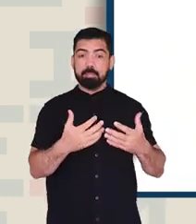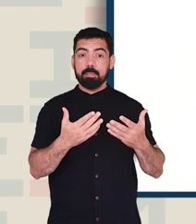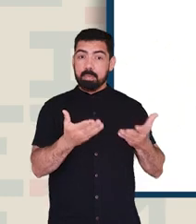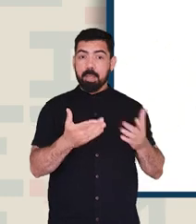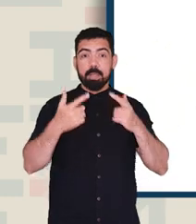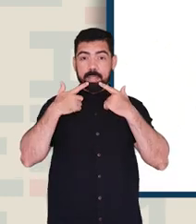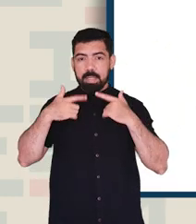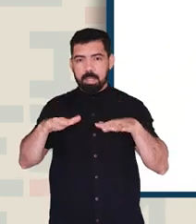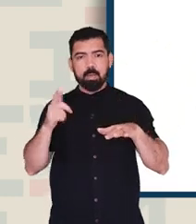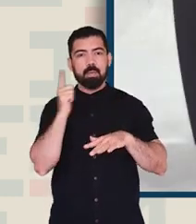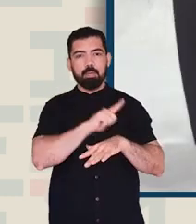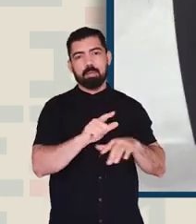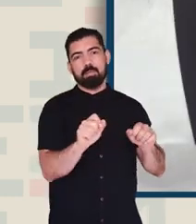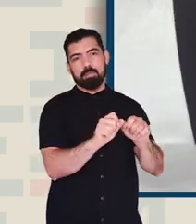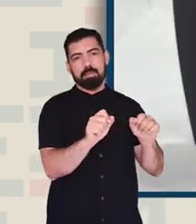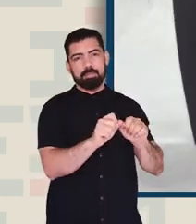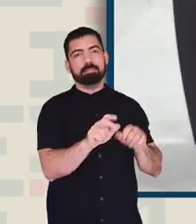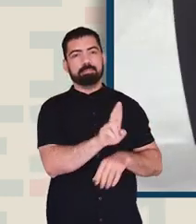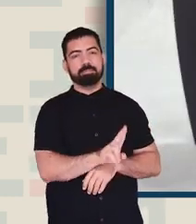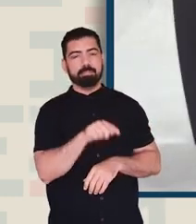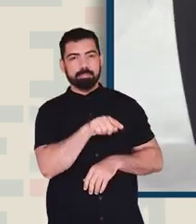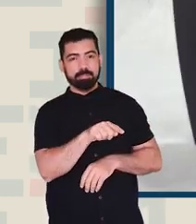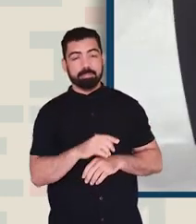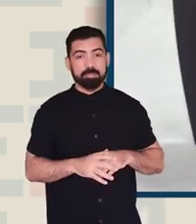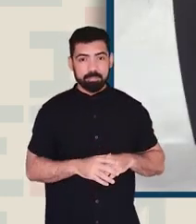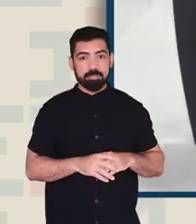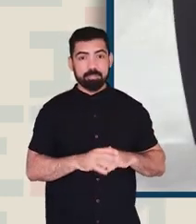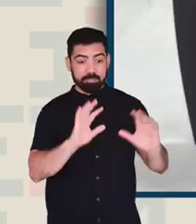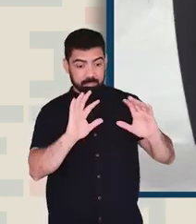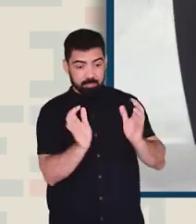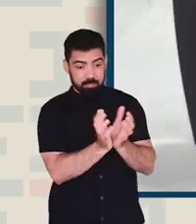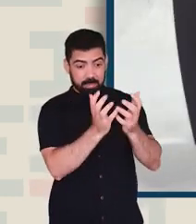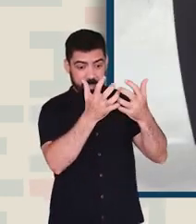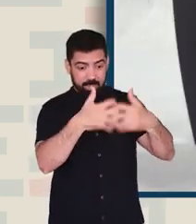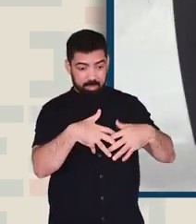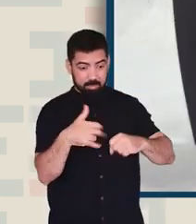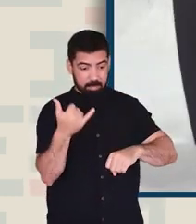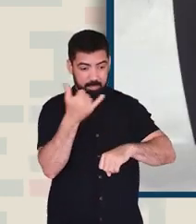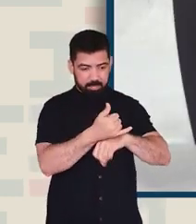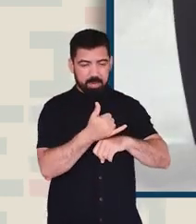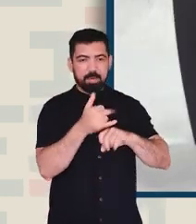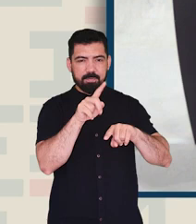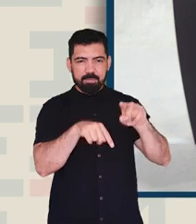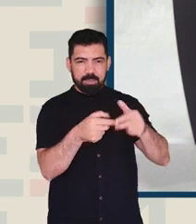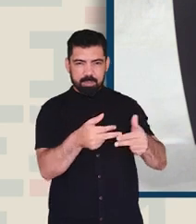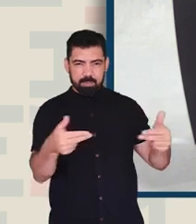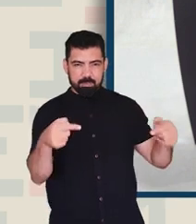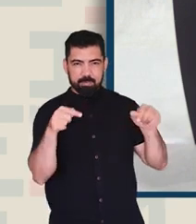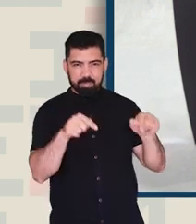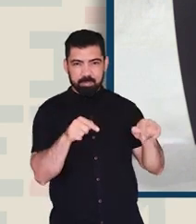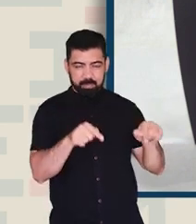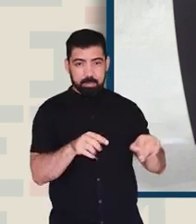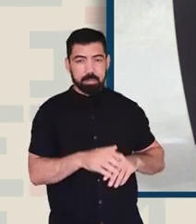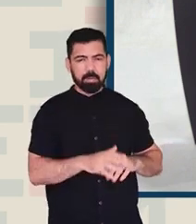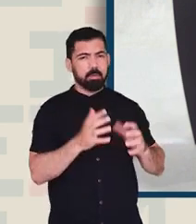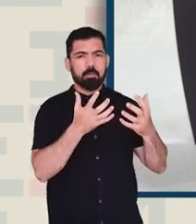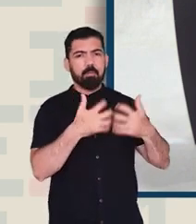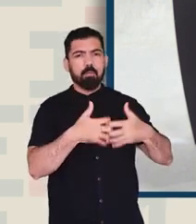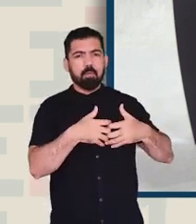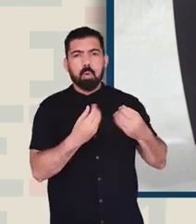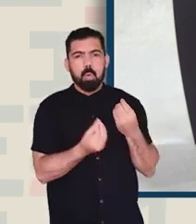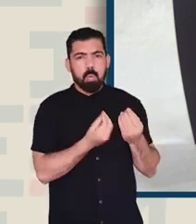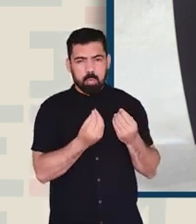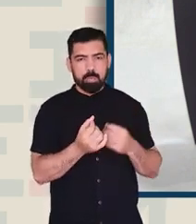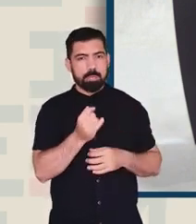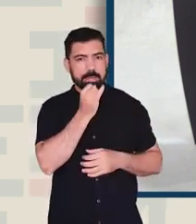tubo possa tocar. Tá? A série harmônica nos instrumentos de metais, elas funcionam exatamente